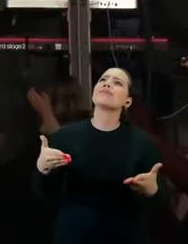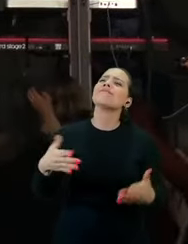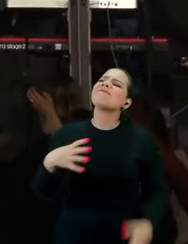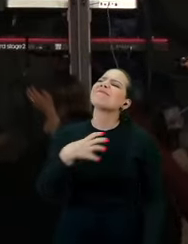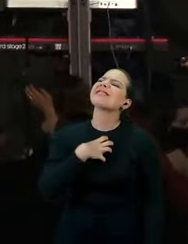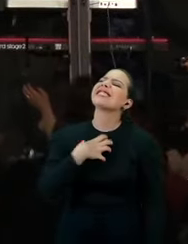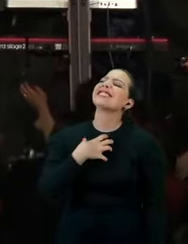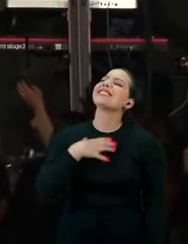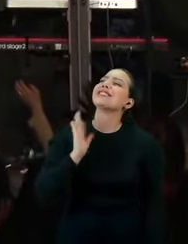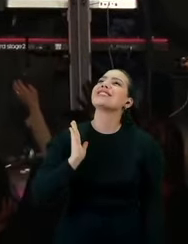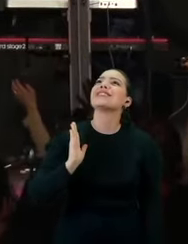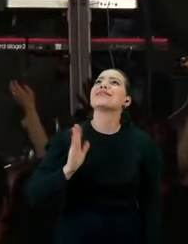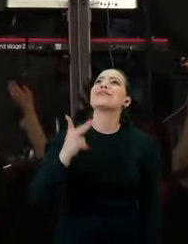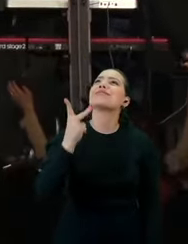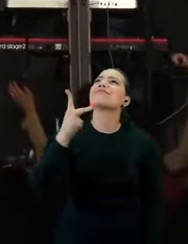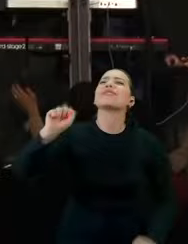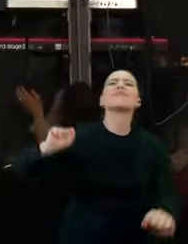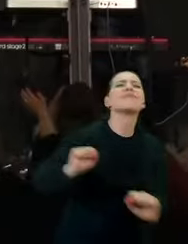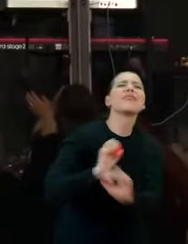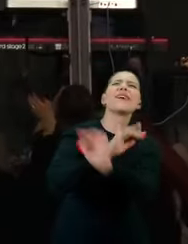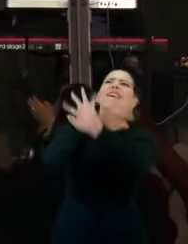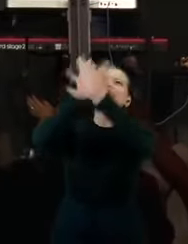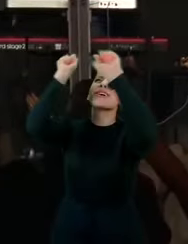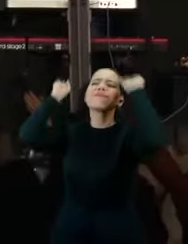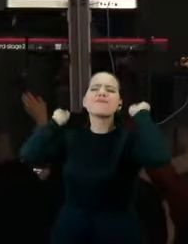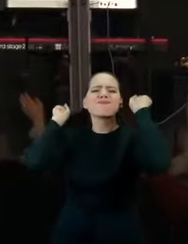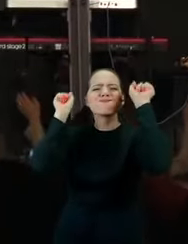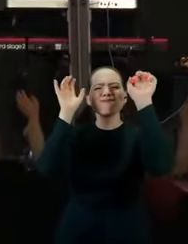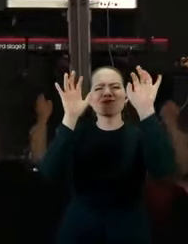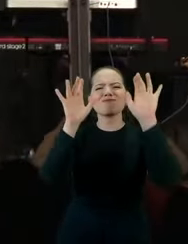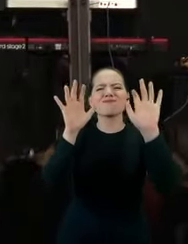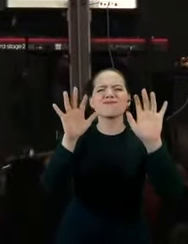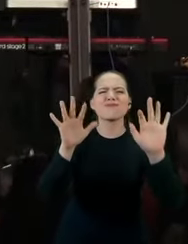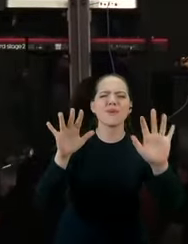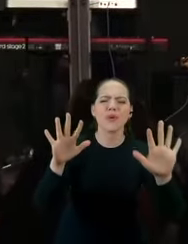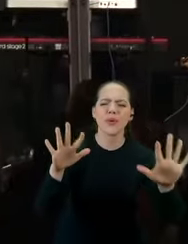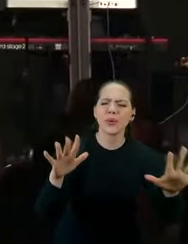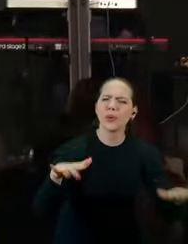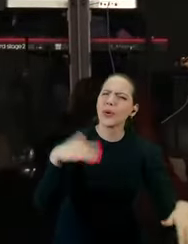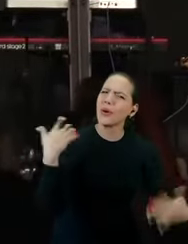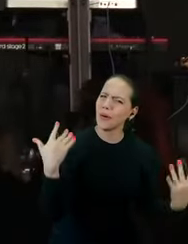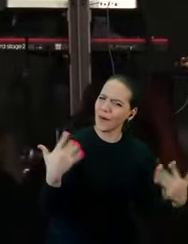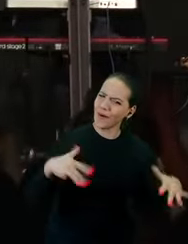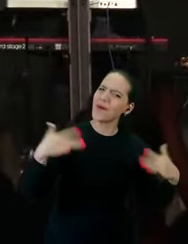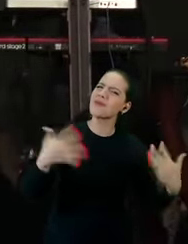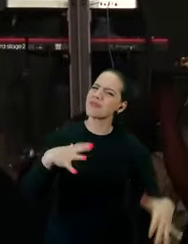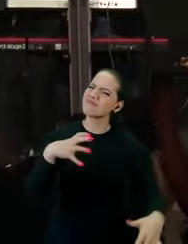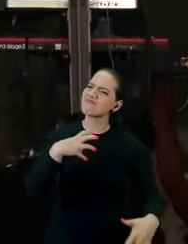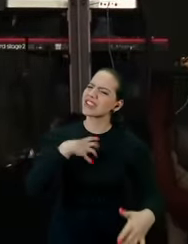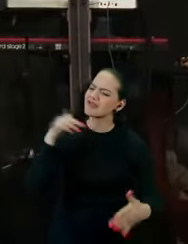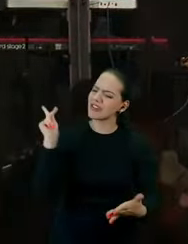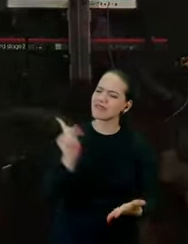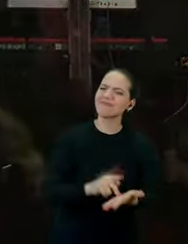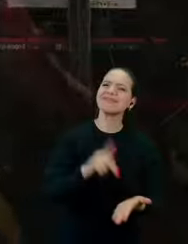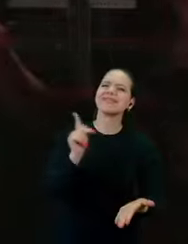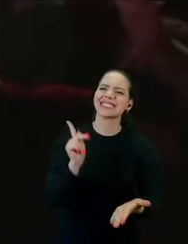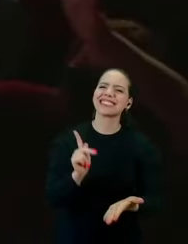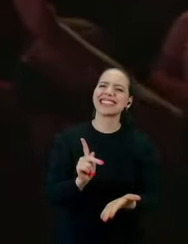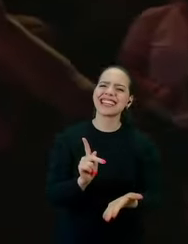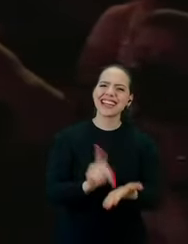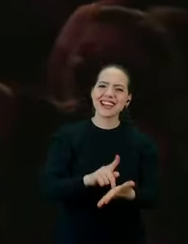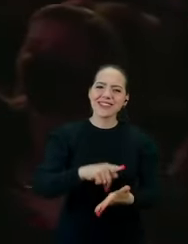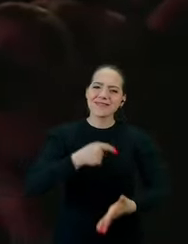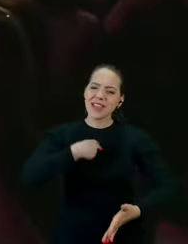nesse lugar. A glória de Deus nesse lugar aqui, ela é tão densa, ela é tão verdadeira, e ela já está transformando tristeza